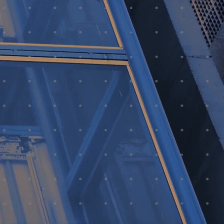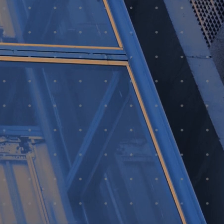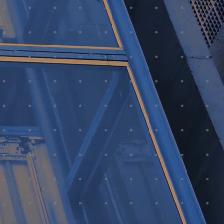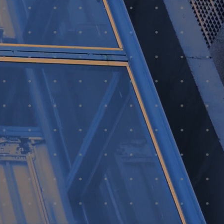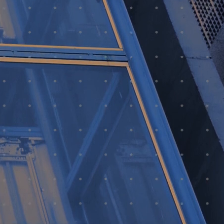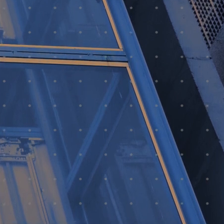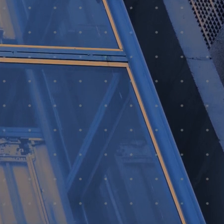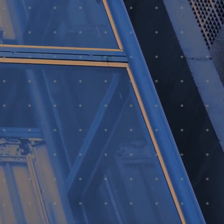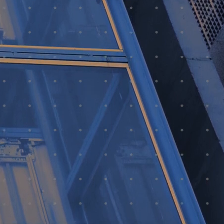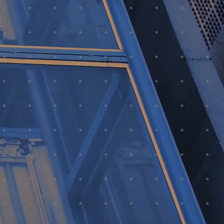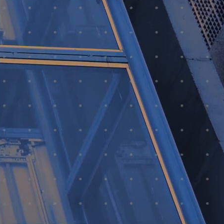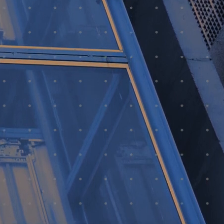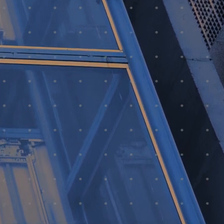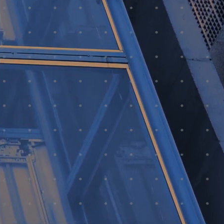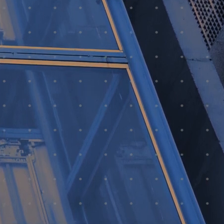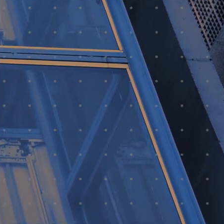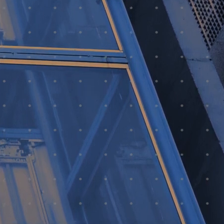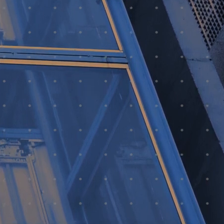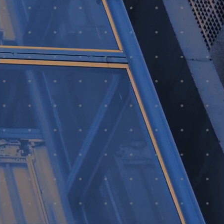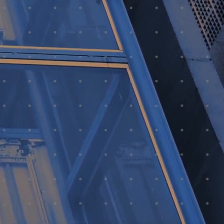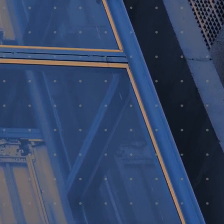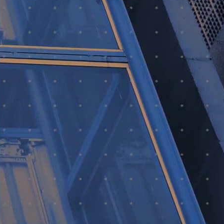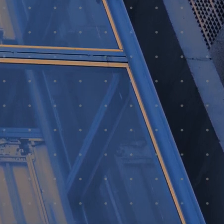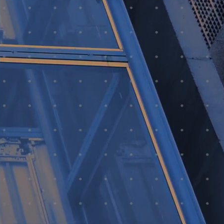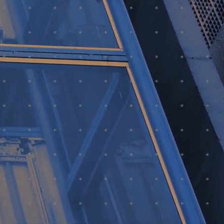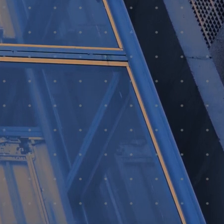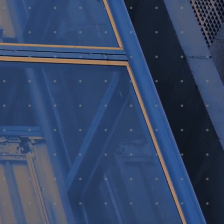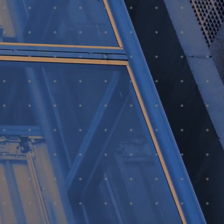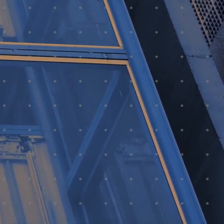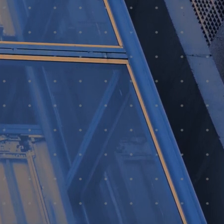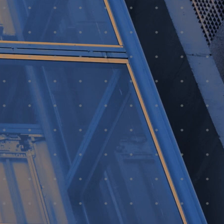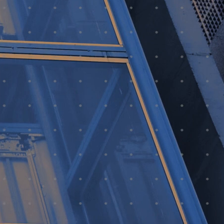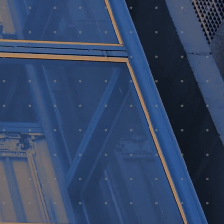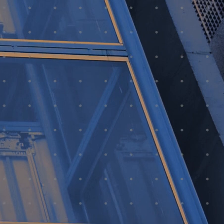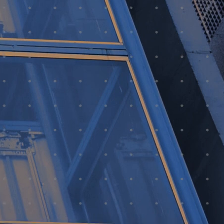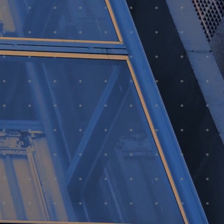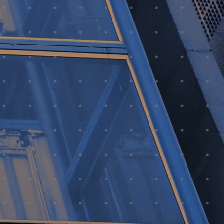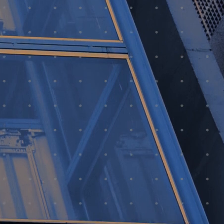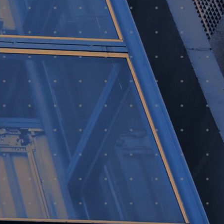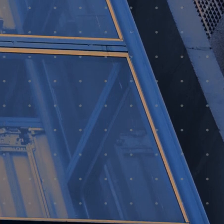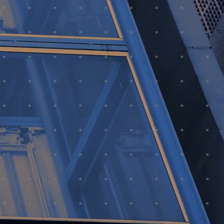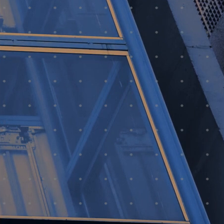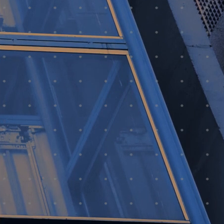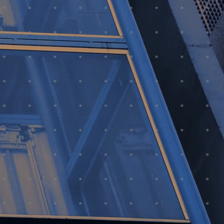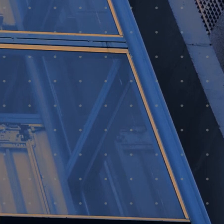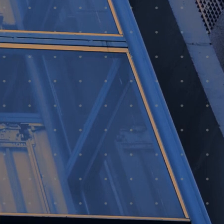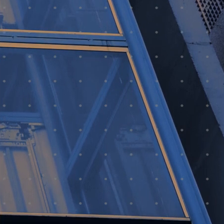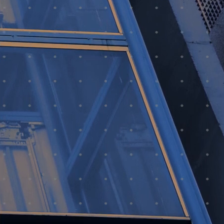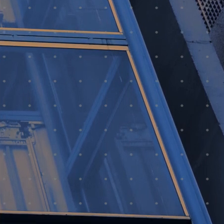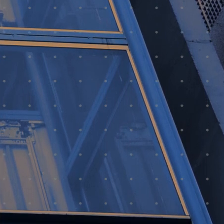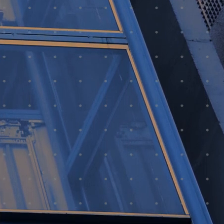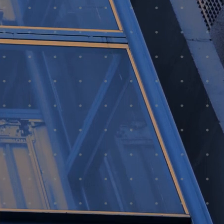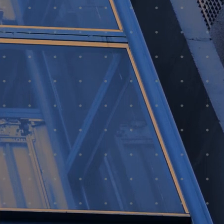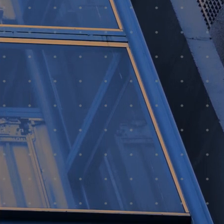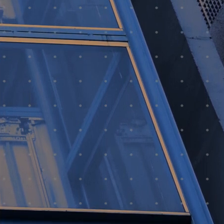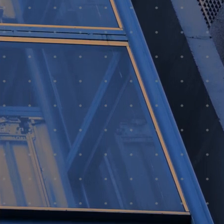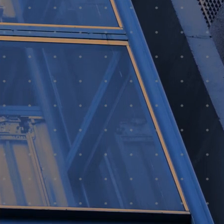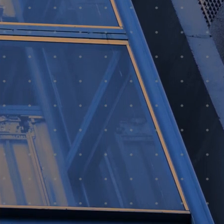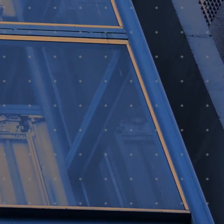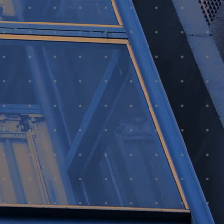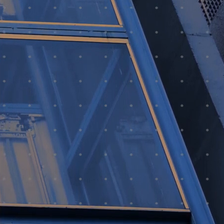embalador ajudante de obras ajudante geral assistente administrativo assistente de vendas